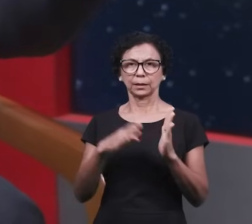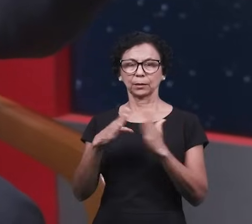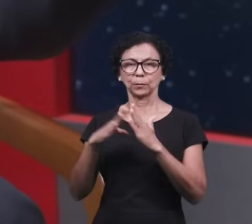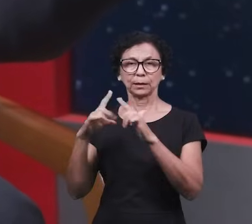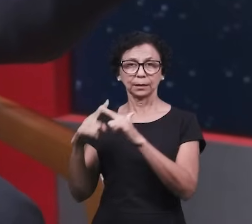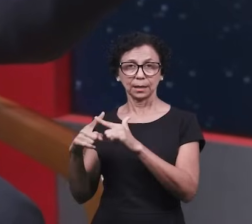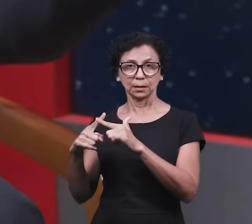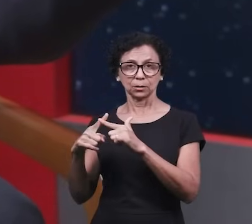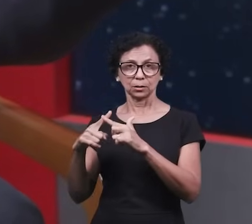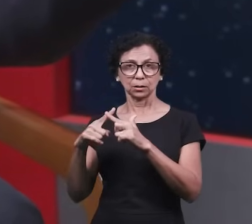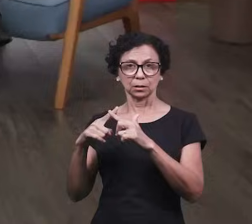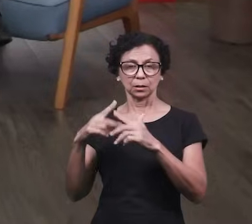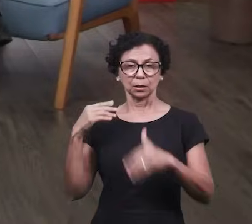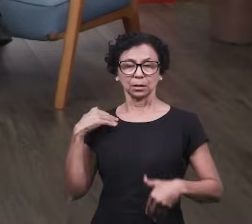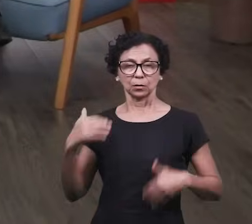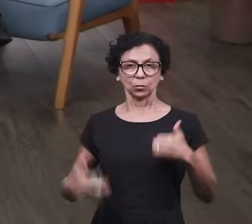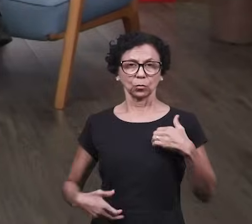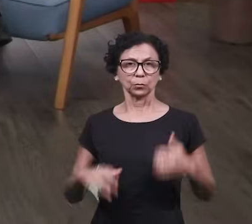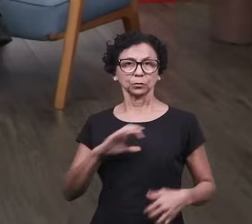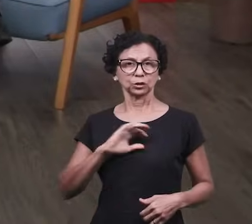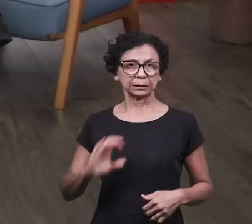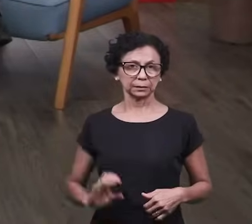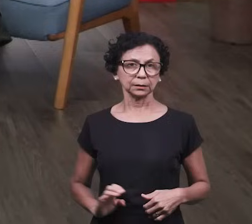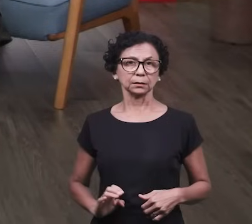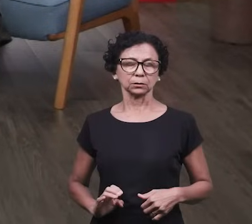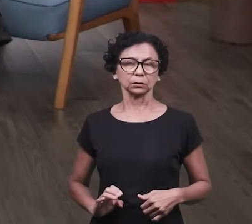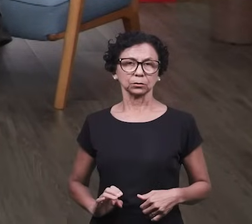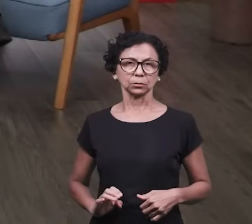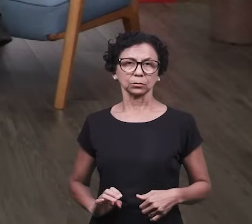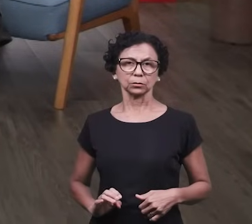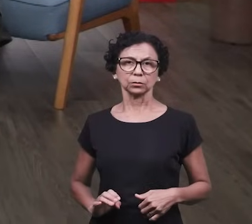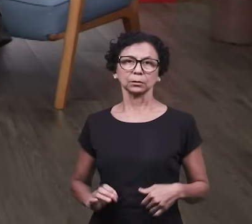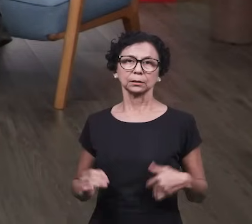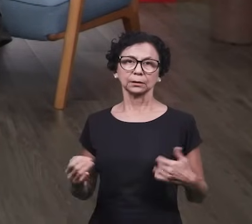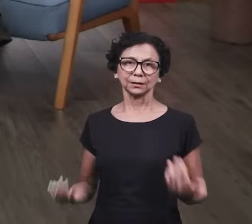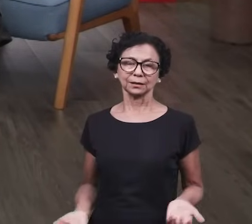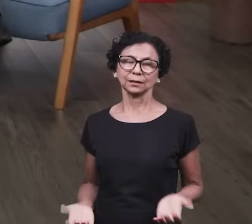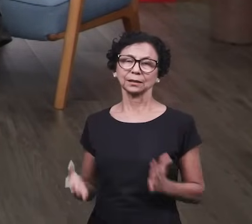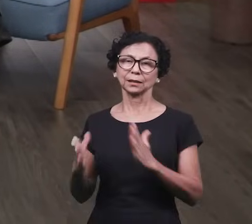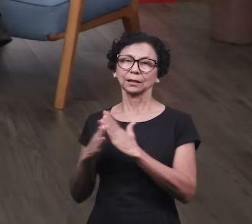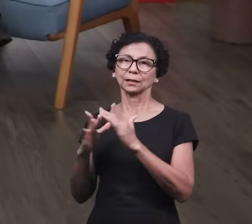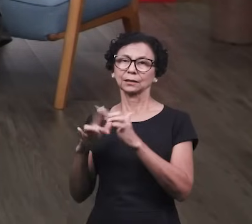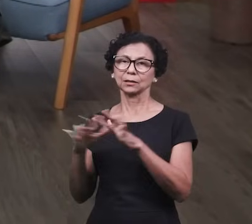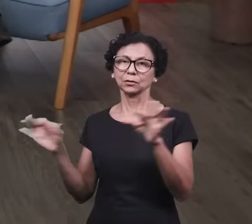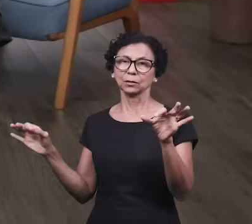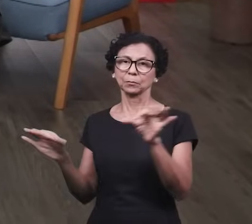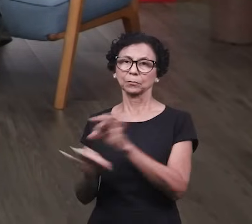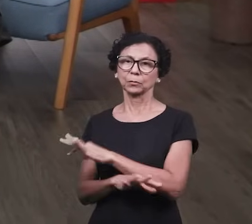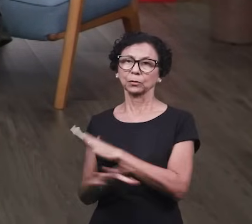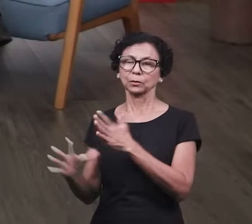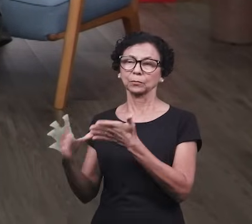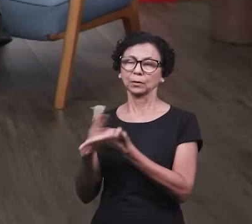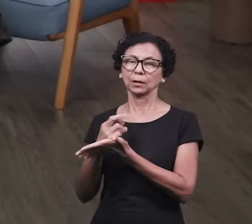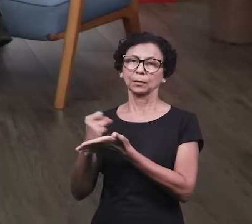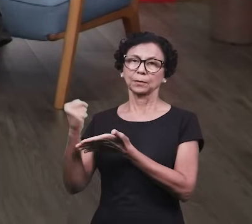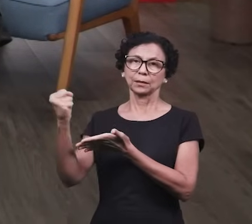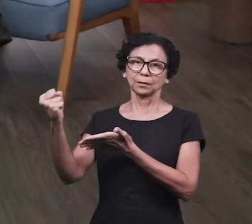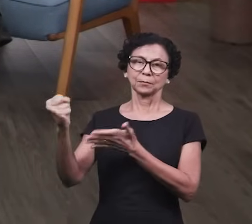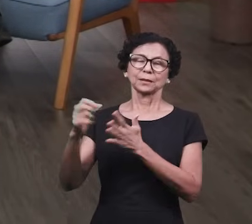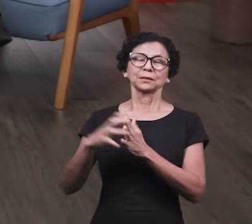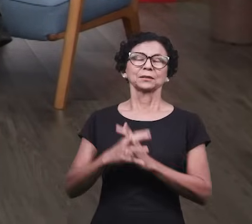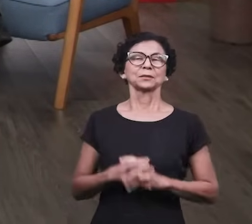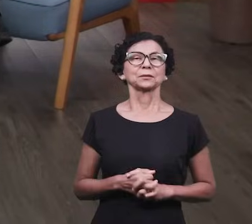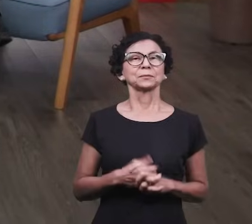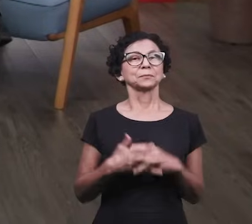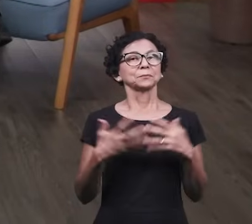já está pronta, a igreja, para o arrebatamento, para o grande dia do